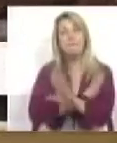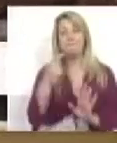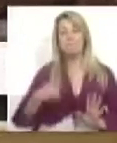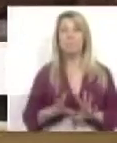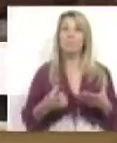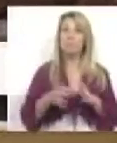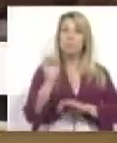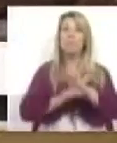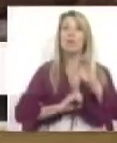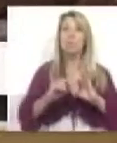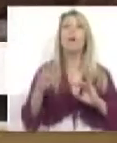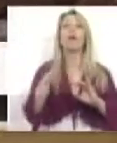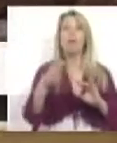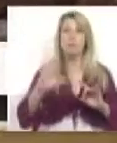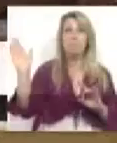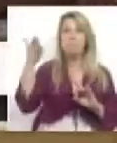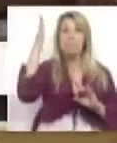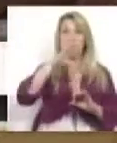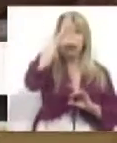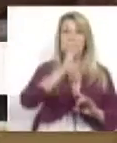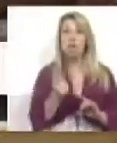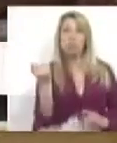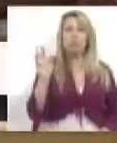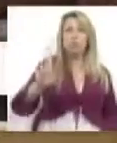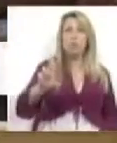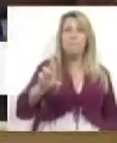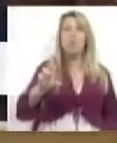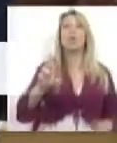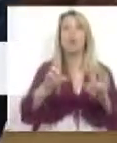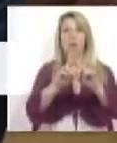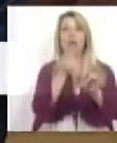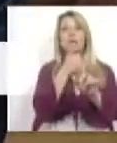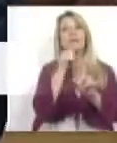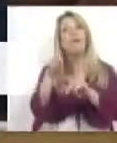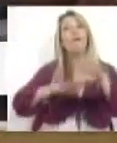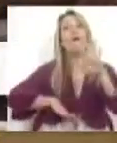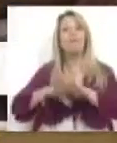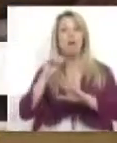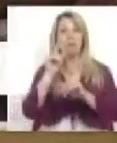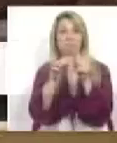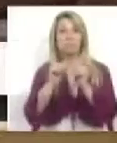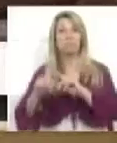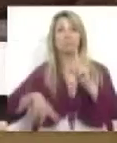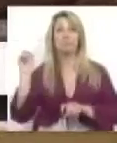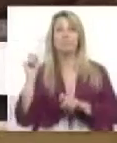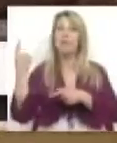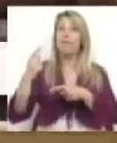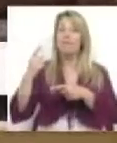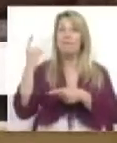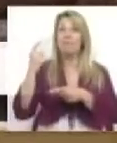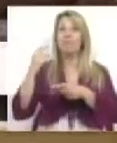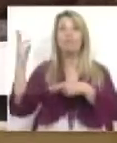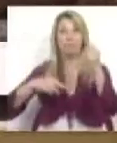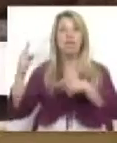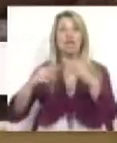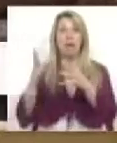Europeia, era Primeiro-Ministro do Luxemburgo e dedicava-se a negociar esquemas de evasão fiscal com os maiores bancos europeus.